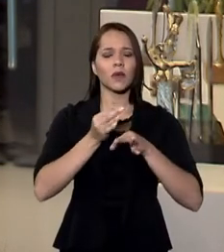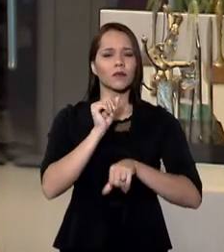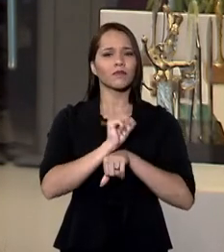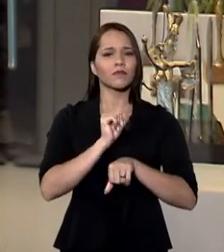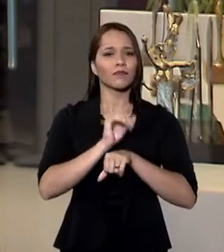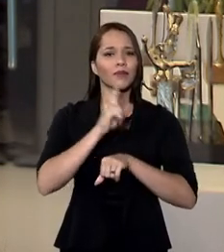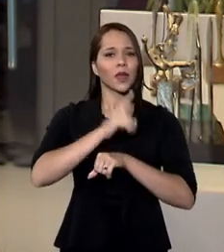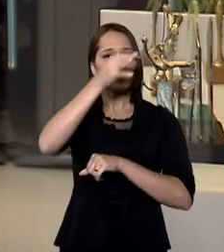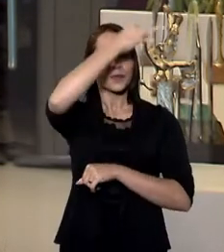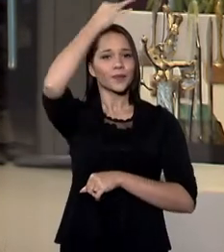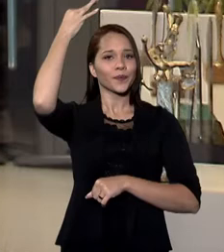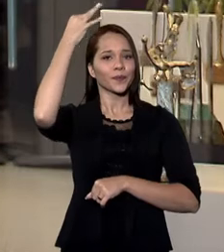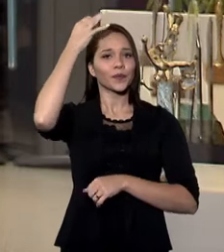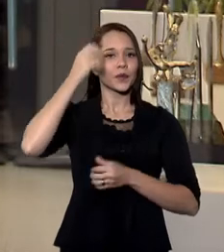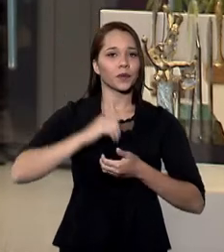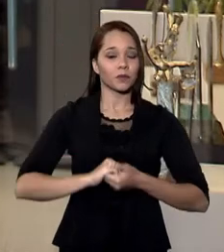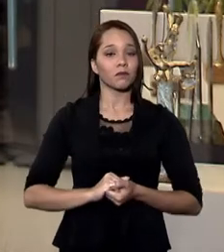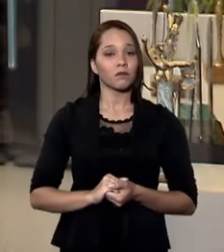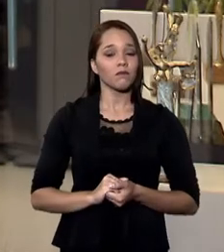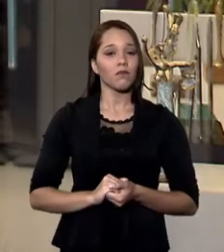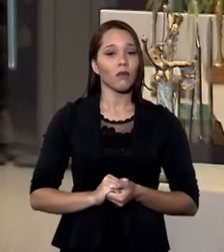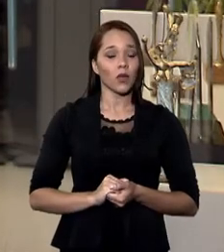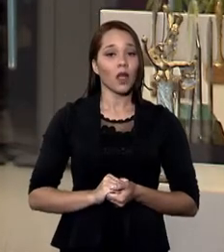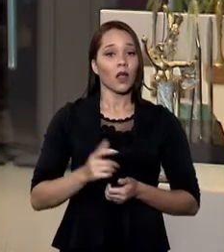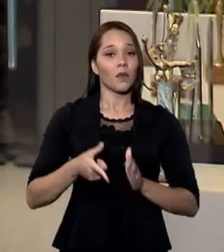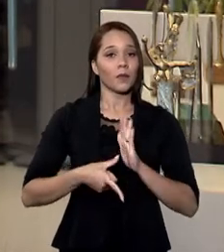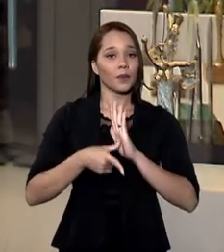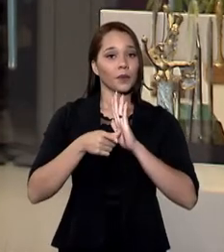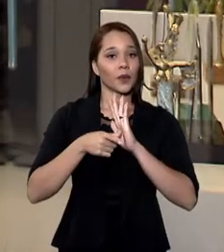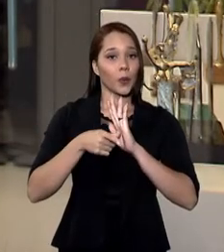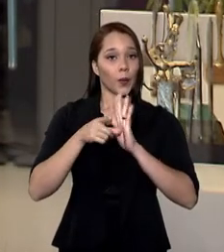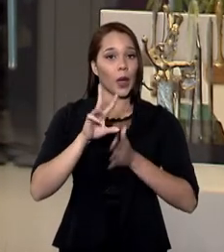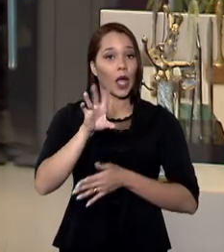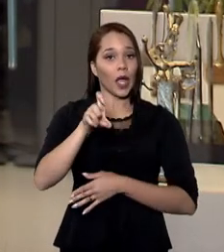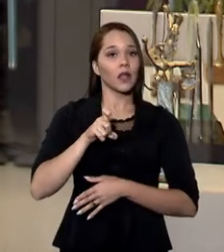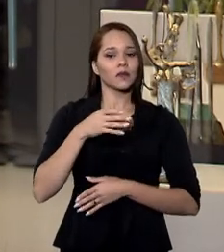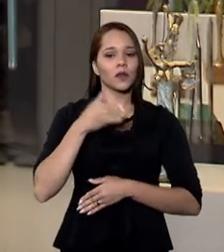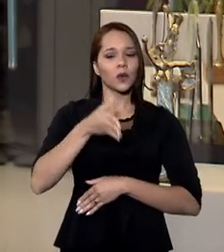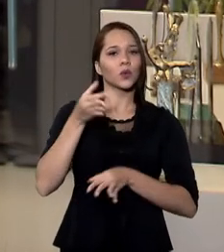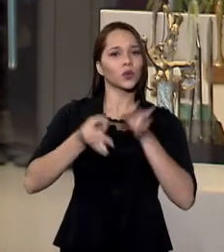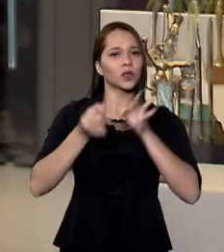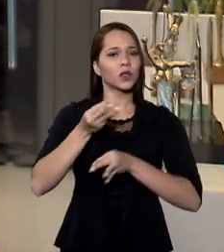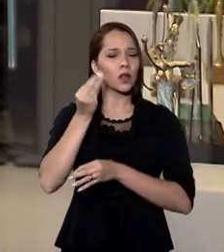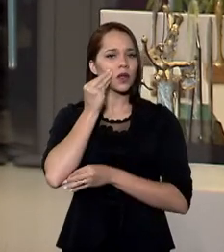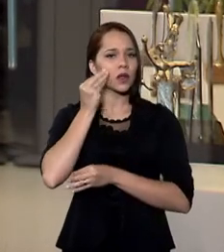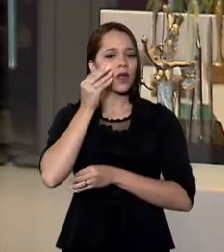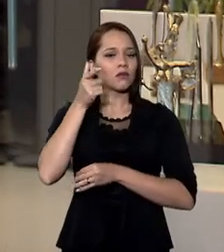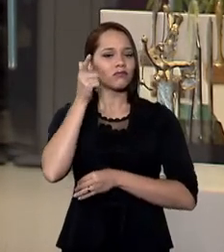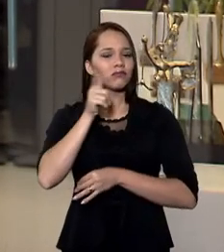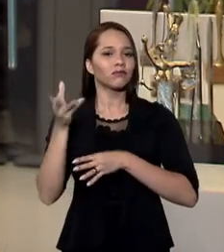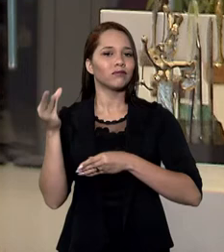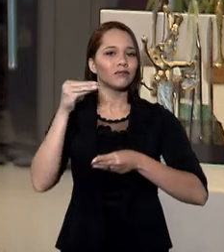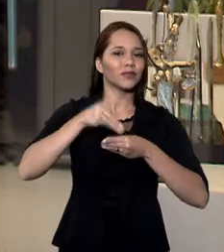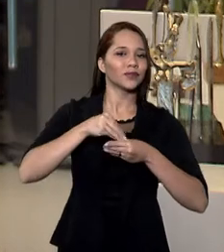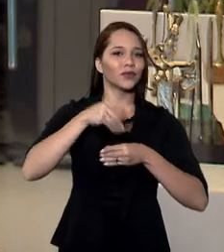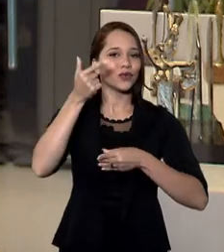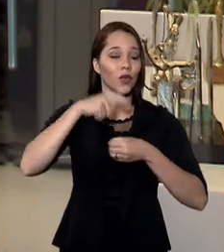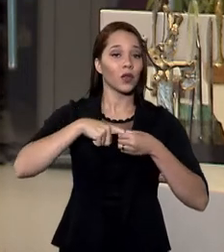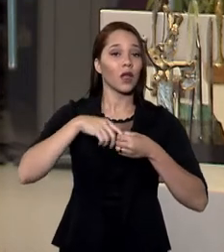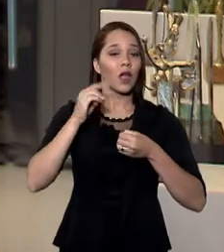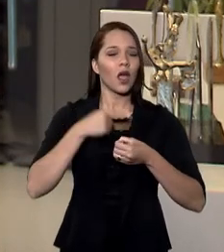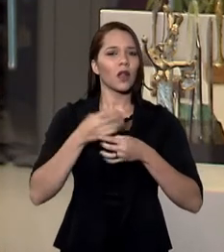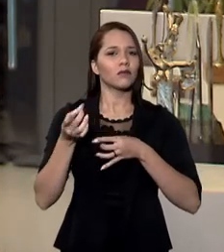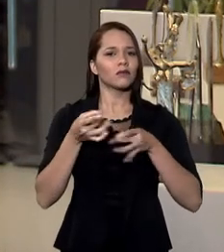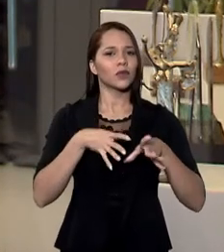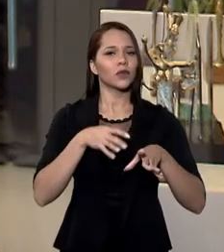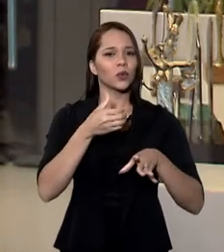julgamento previsto para Santa Maria. Uma ex-magistrada que pediu exoneração entrou na justiça para tentar ser readmitida. Ela